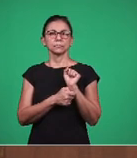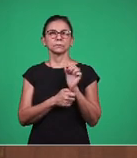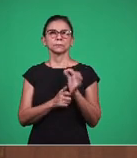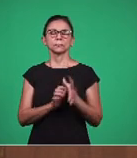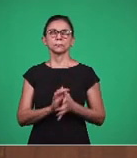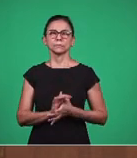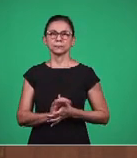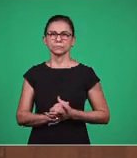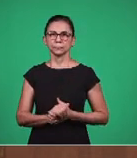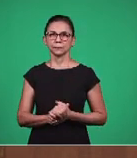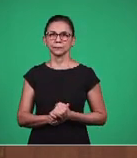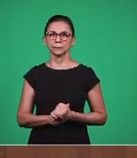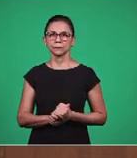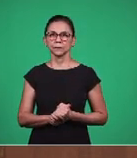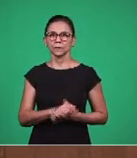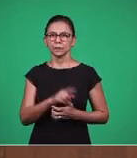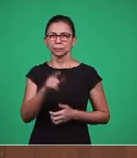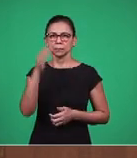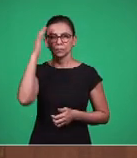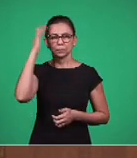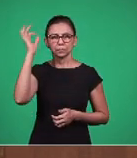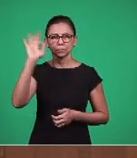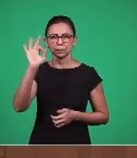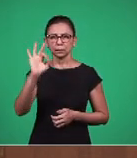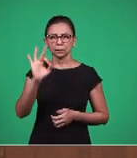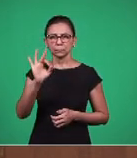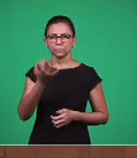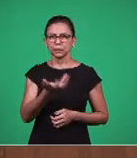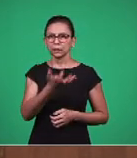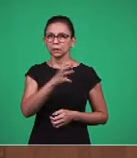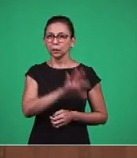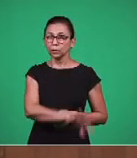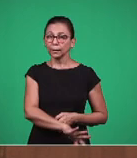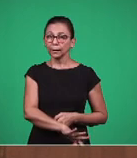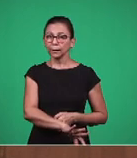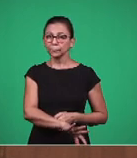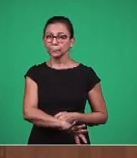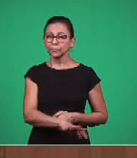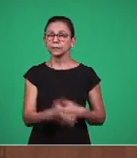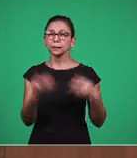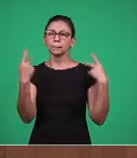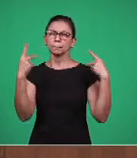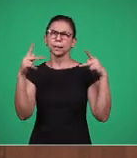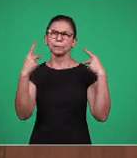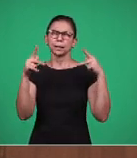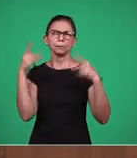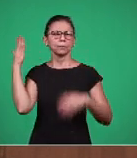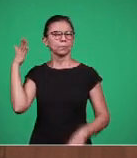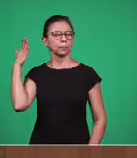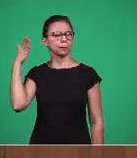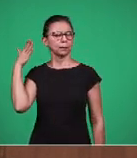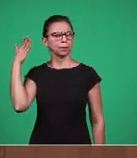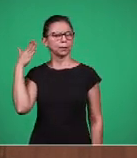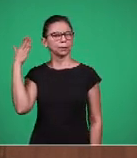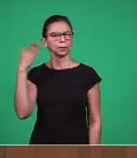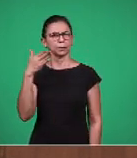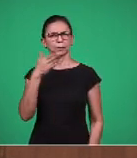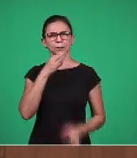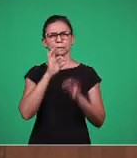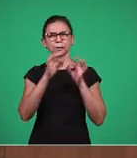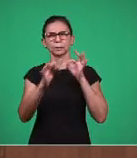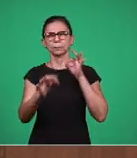O homem não entendeu e não quer. Ele quer letra, discussão, conversa. Mas olha,